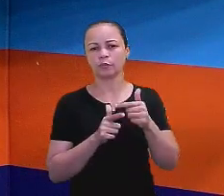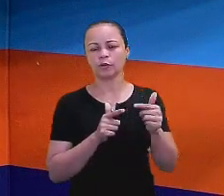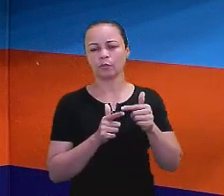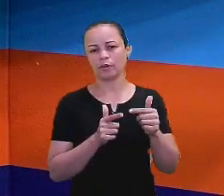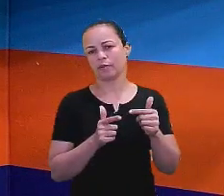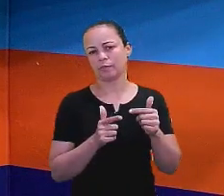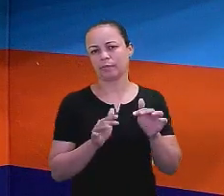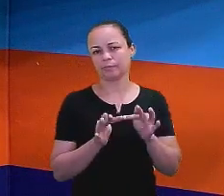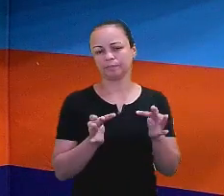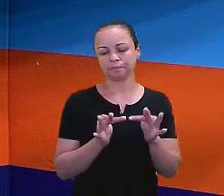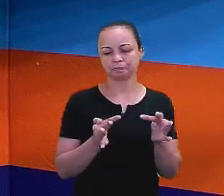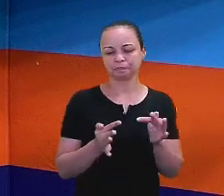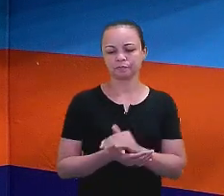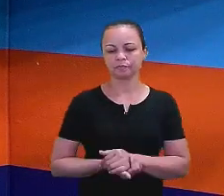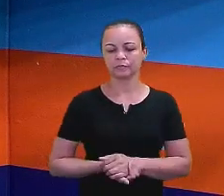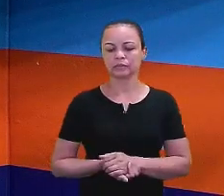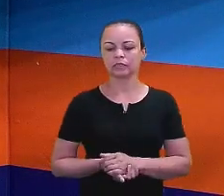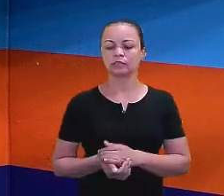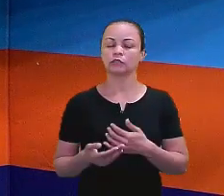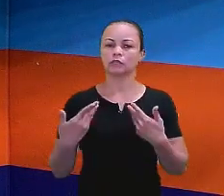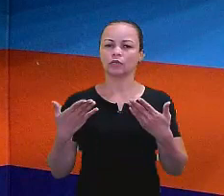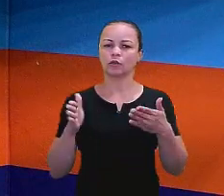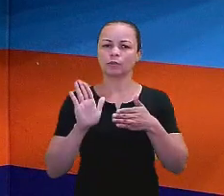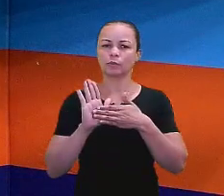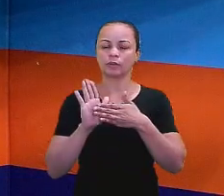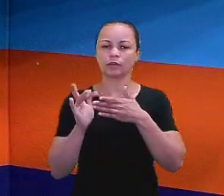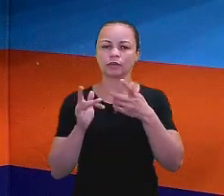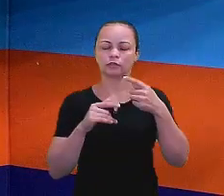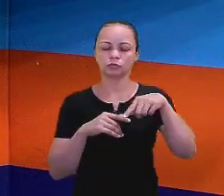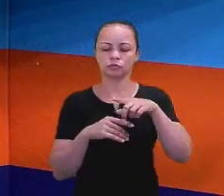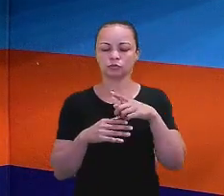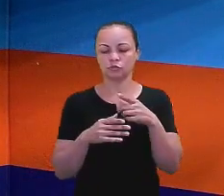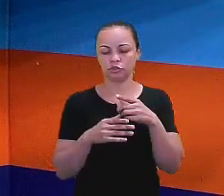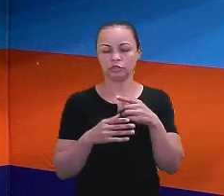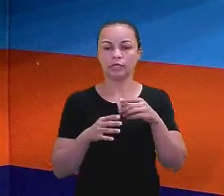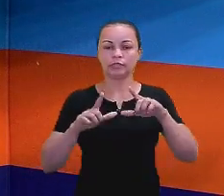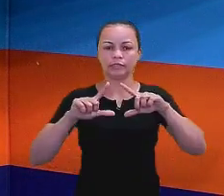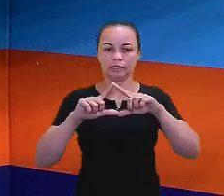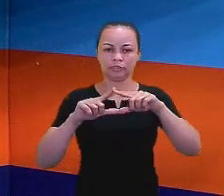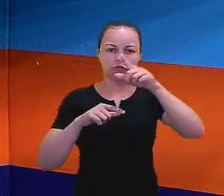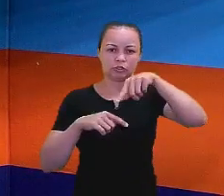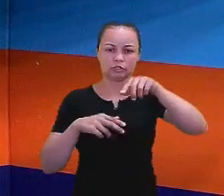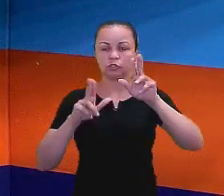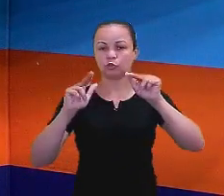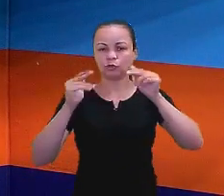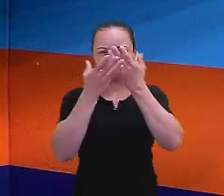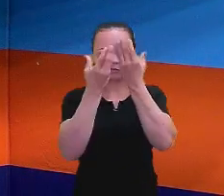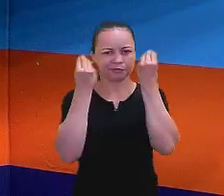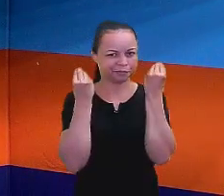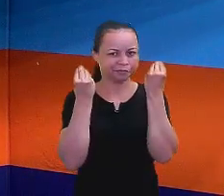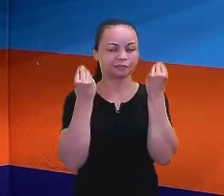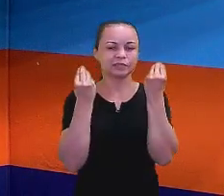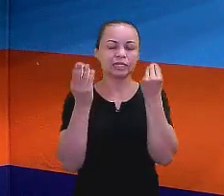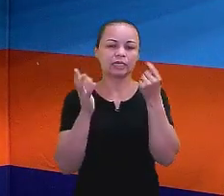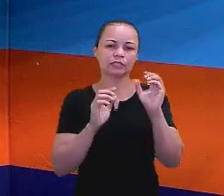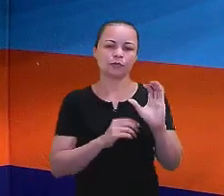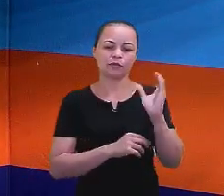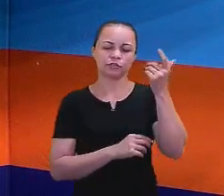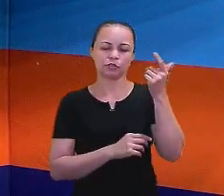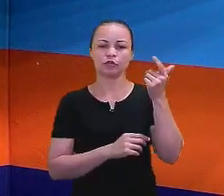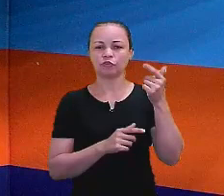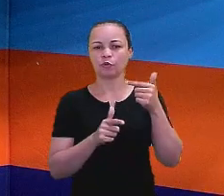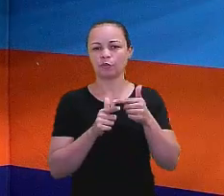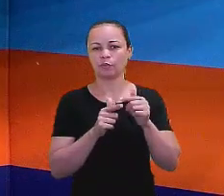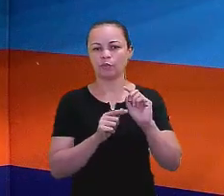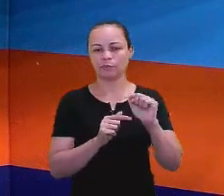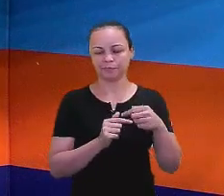gente fechar a questão das propriedades dos triângulos e vocês não esquecerem jamais, né? E depois a gente resolver o problema.